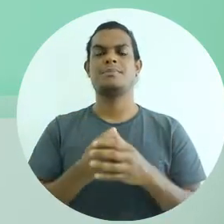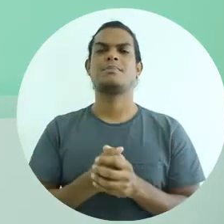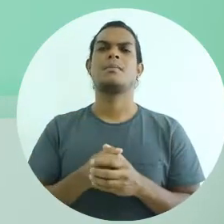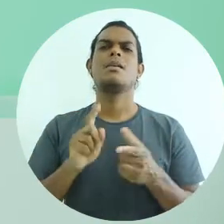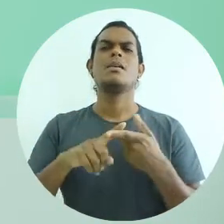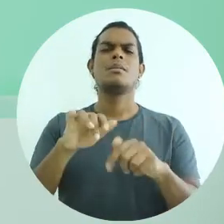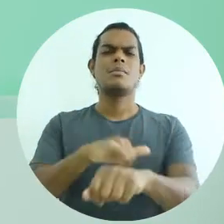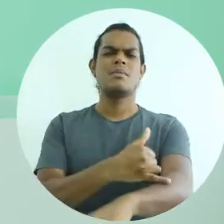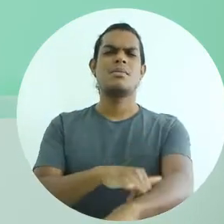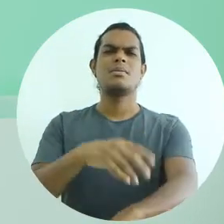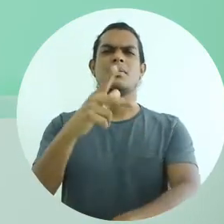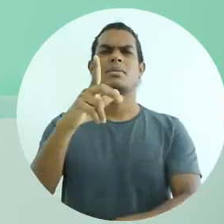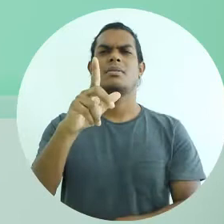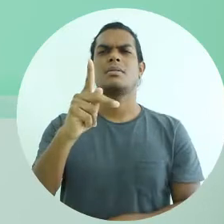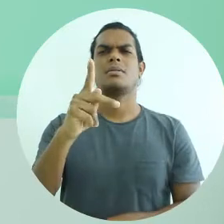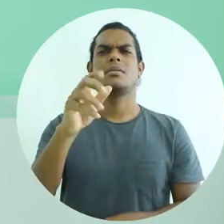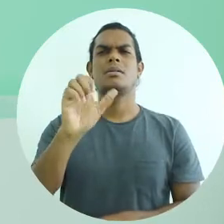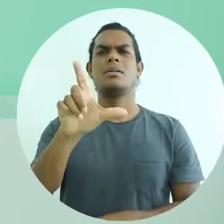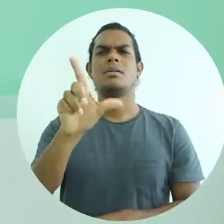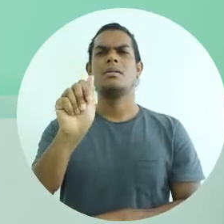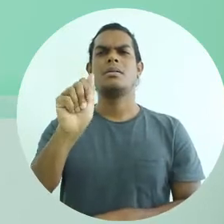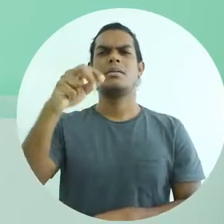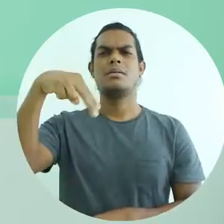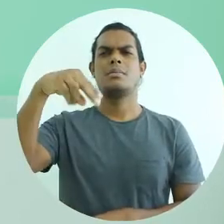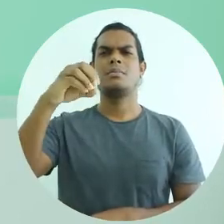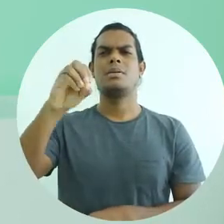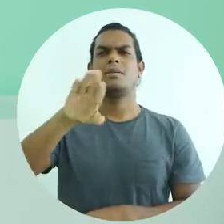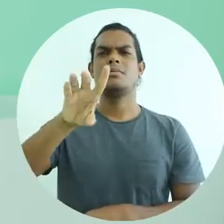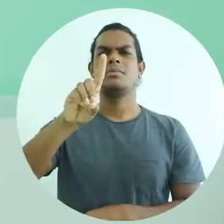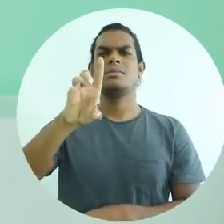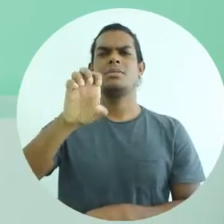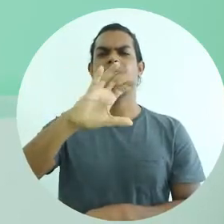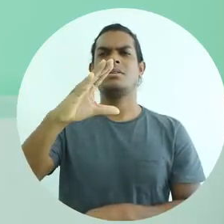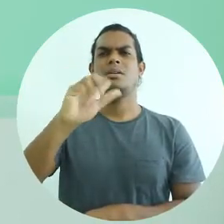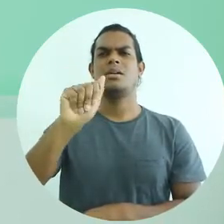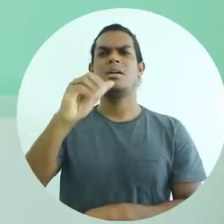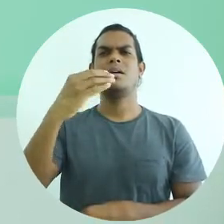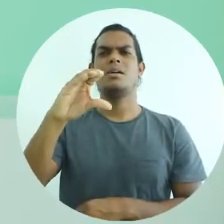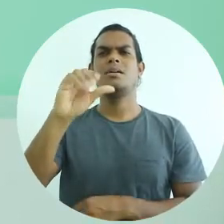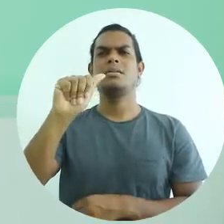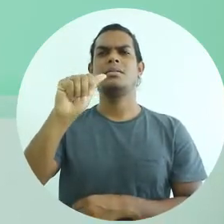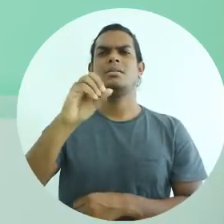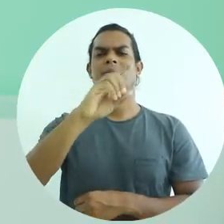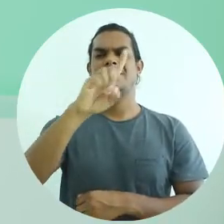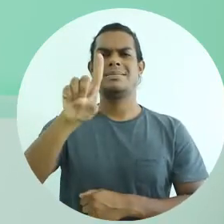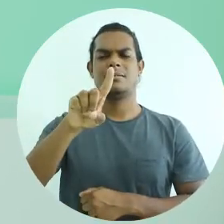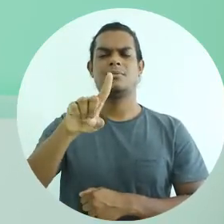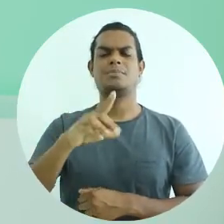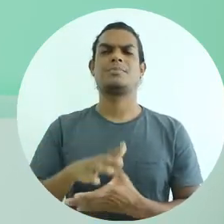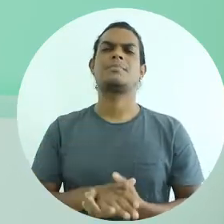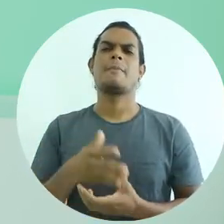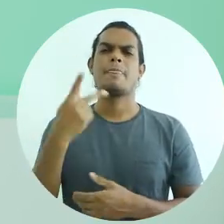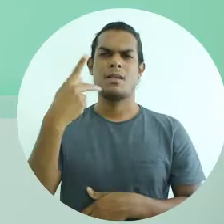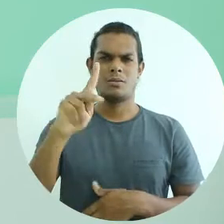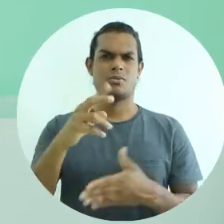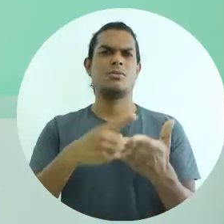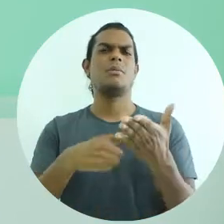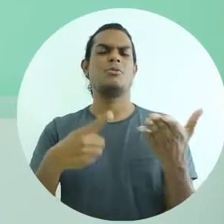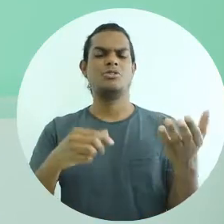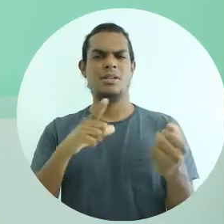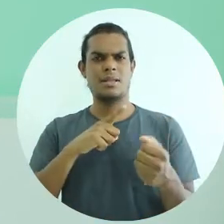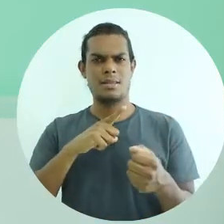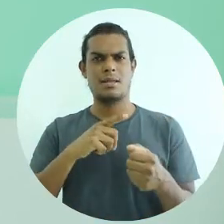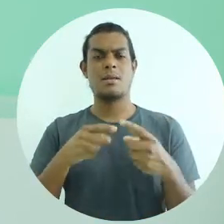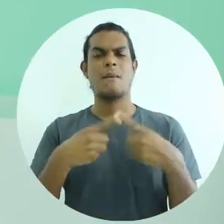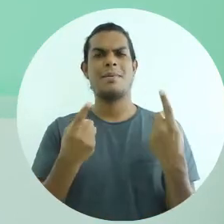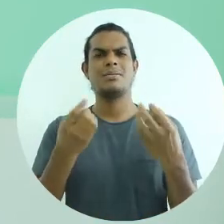Ação. No seu caderno você vai ver um pouco mais sobre ela, mas aqui nessa aula eu gostaria de dar algumas dicas sobre como